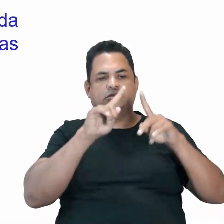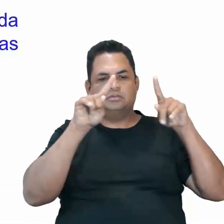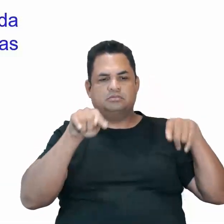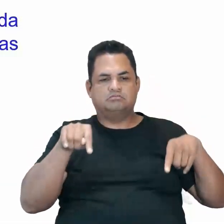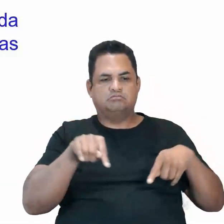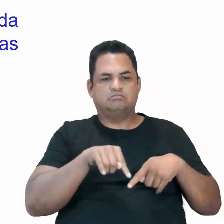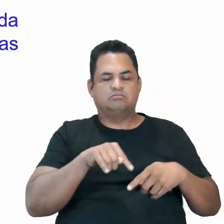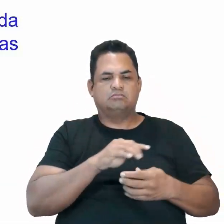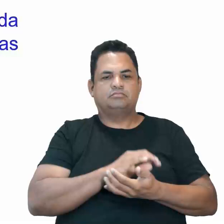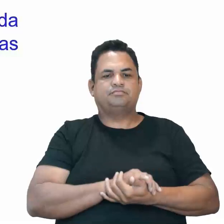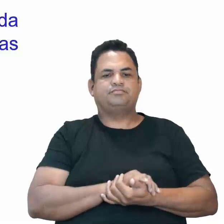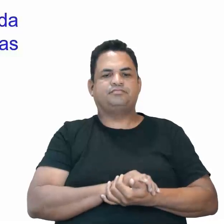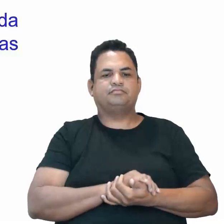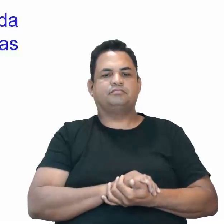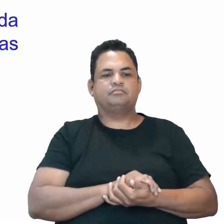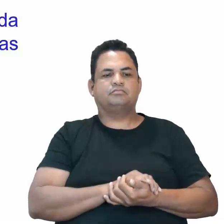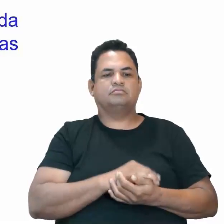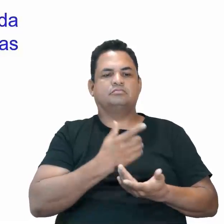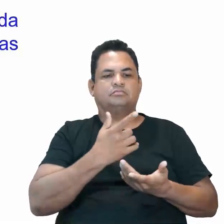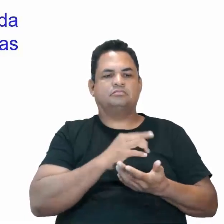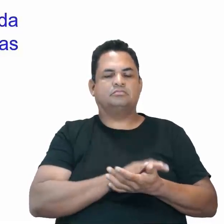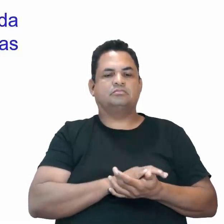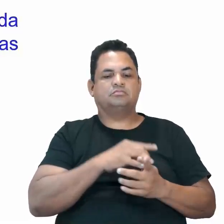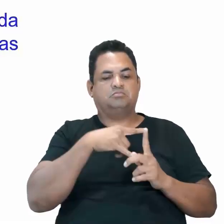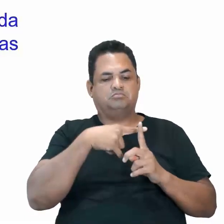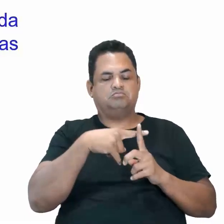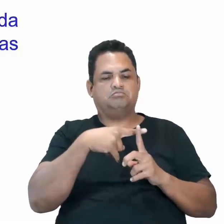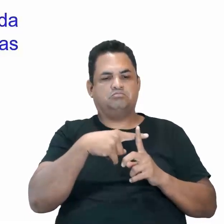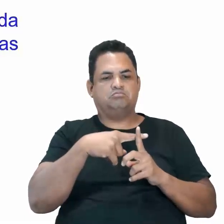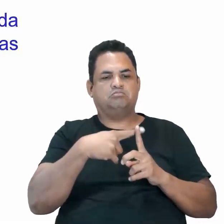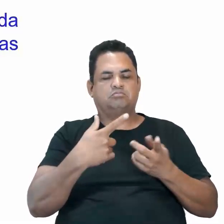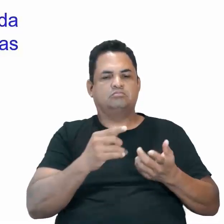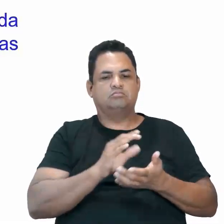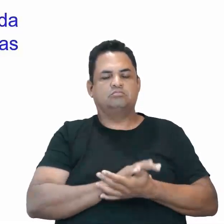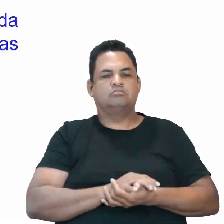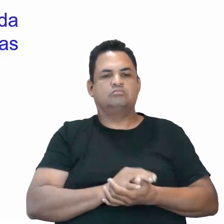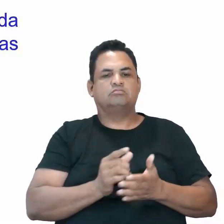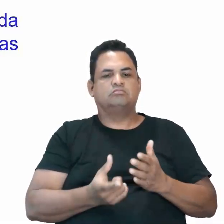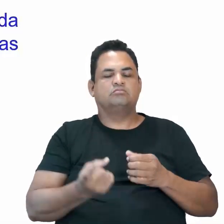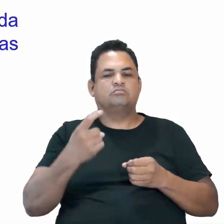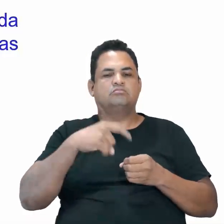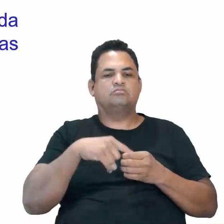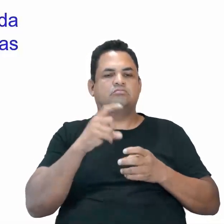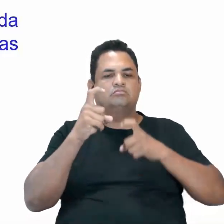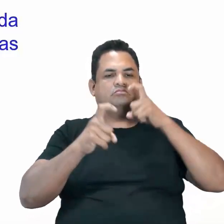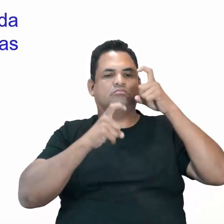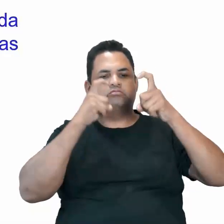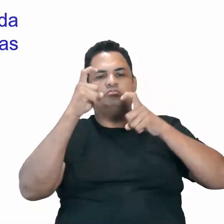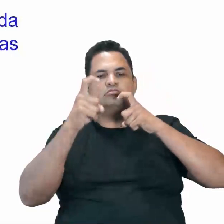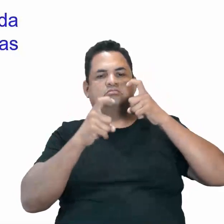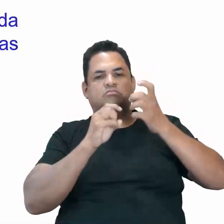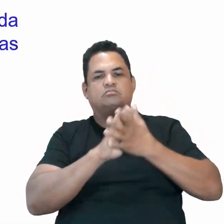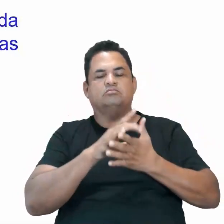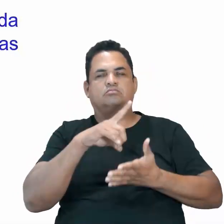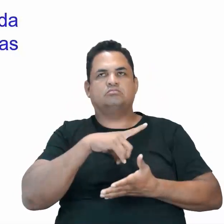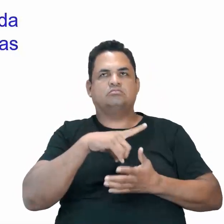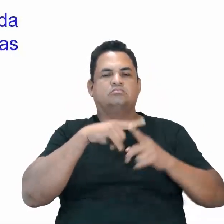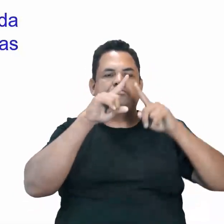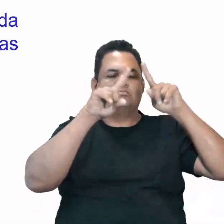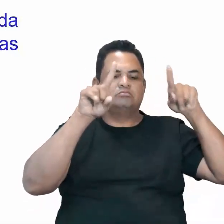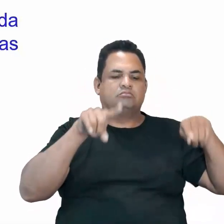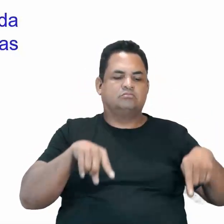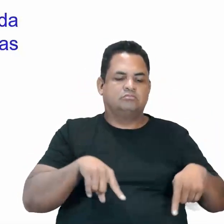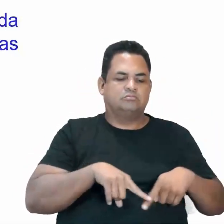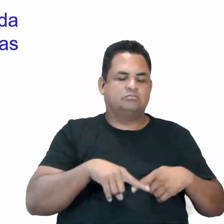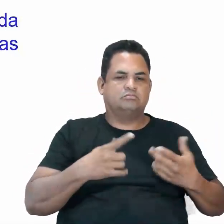né? O sinal das cargas presente na barra será positivo. Então, voltamos... Não se preocupe, sua prova do Enem vai ter uma tabela triboelétrica